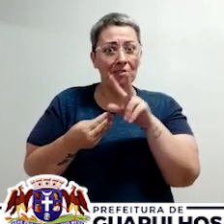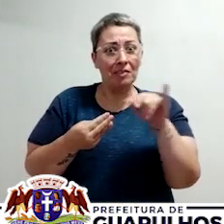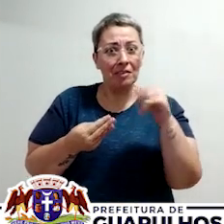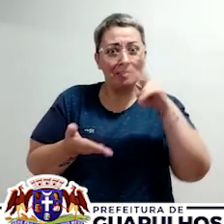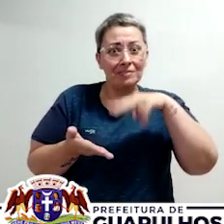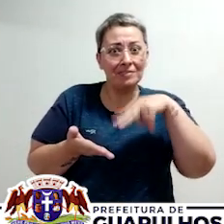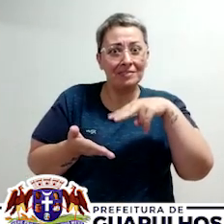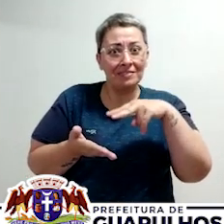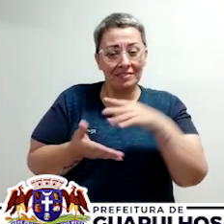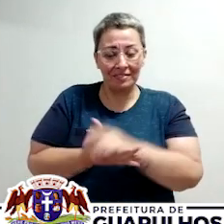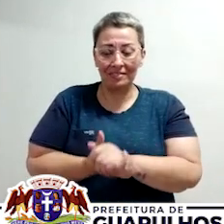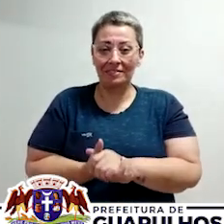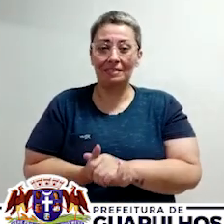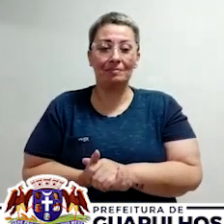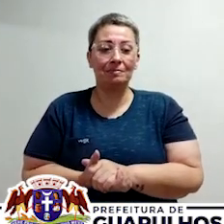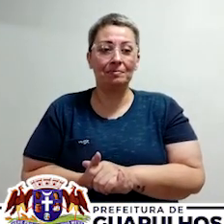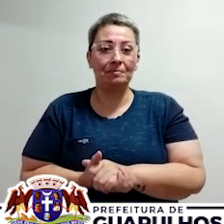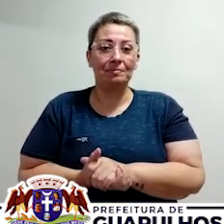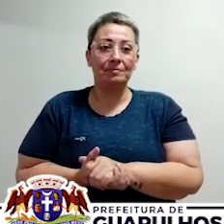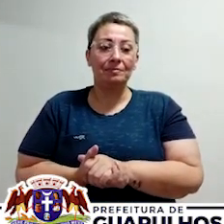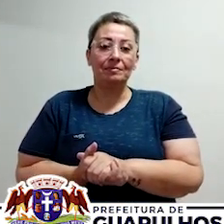Vamos descobrir o que é que ela tem para nos contar?